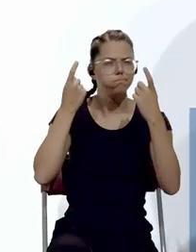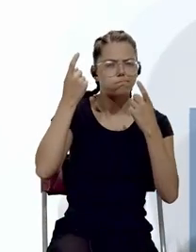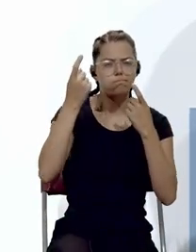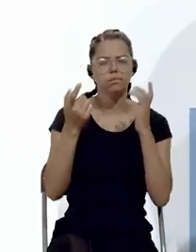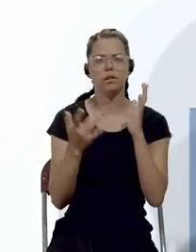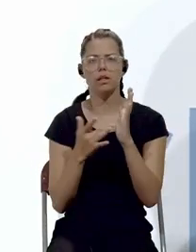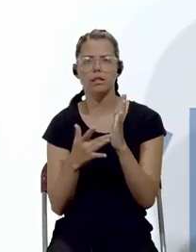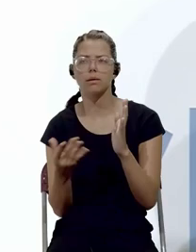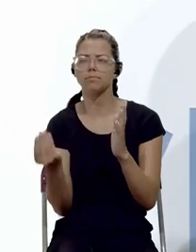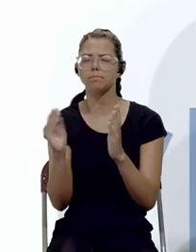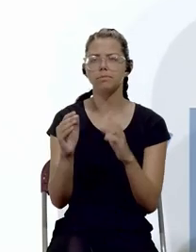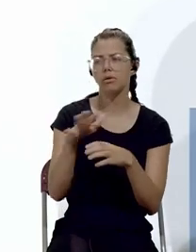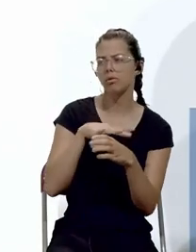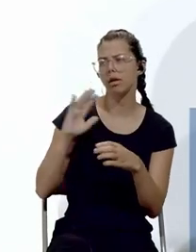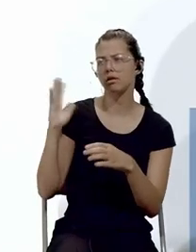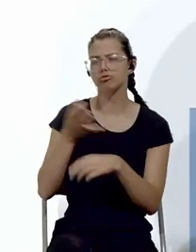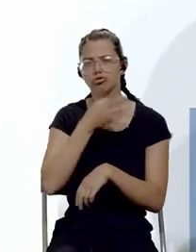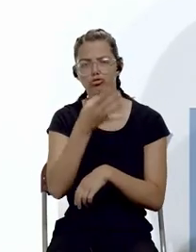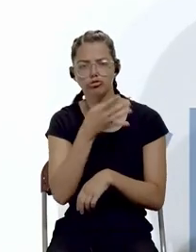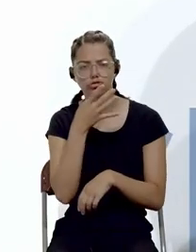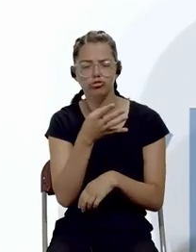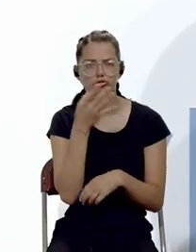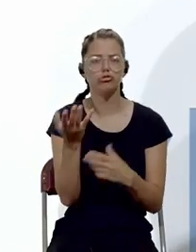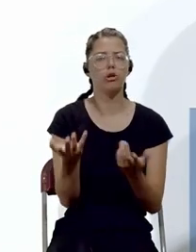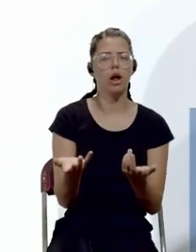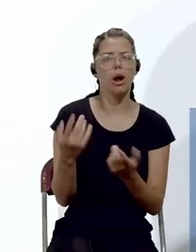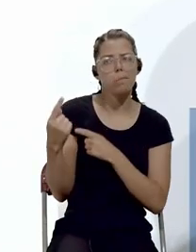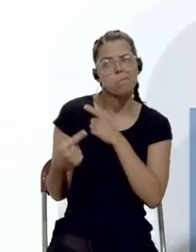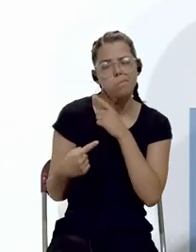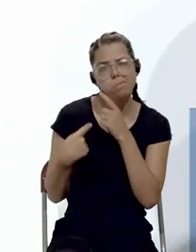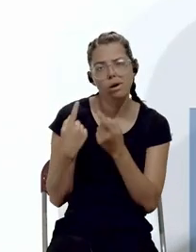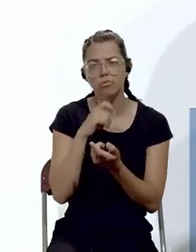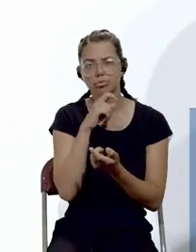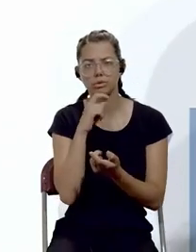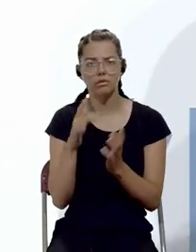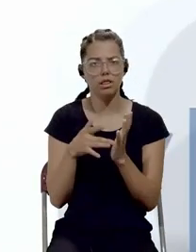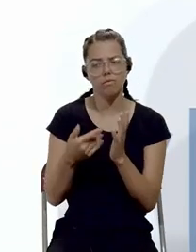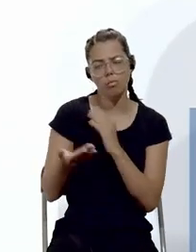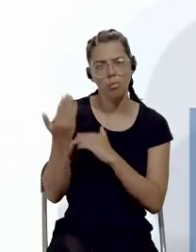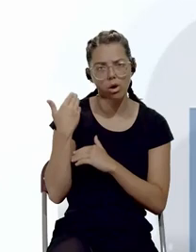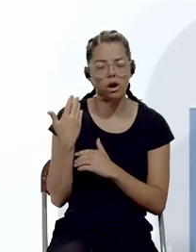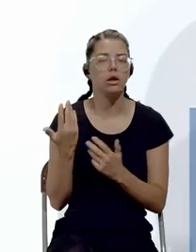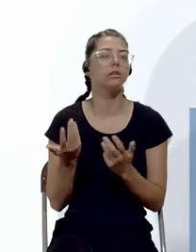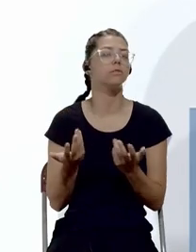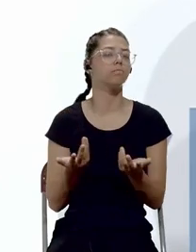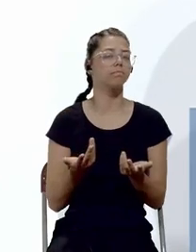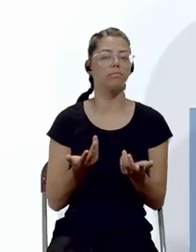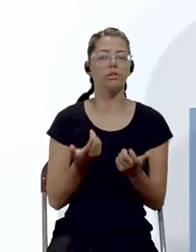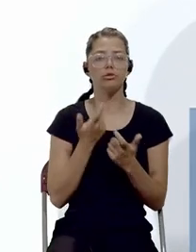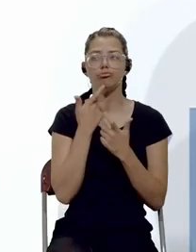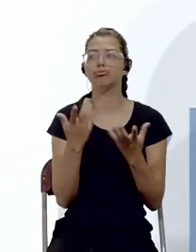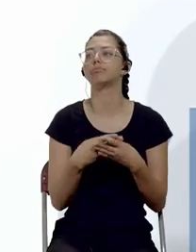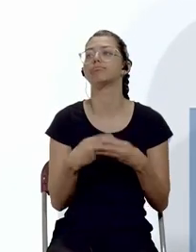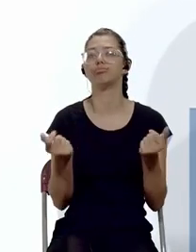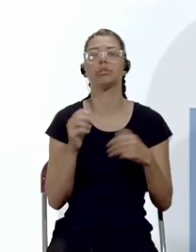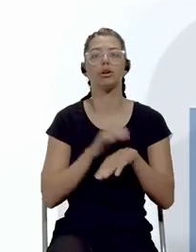referências em diálogo, uma contextualização, a invocação de uma linhagem literária, eventualmente. Se isso tudo desaparece, porque só